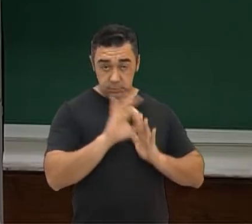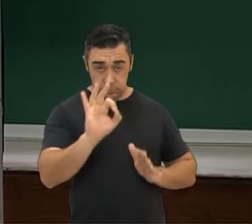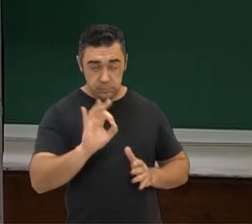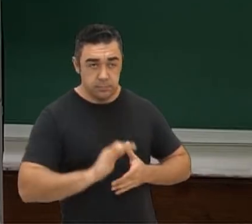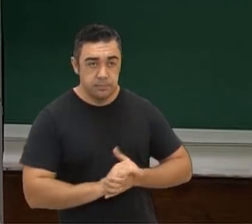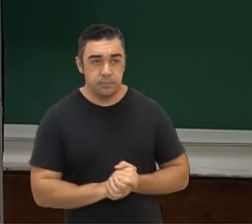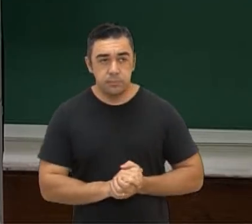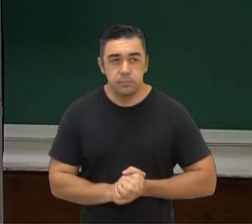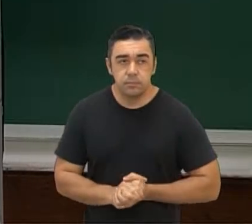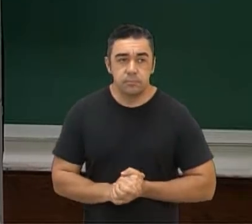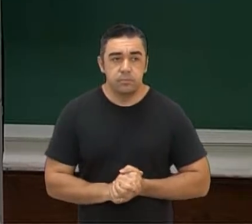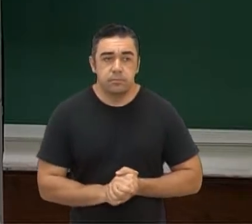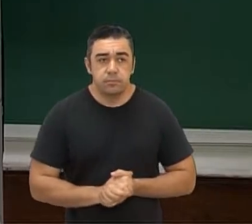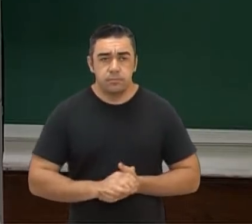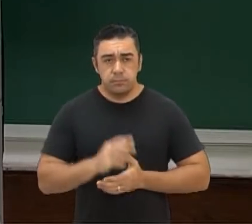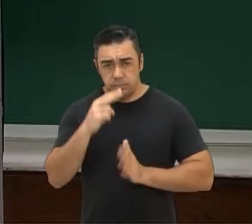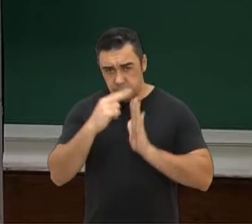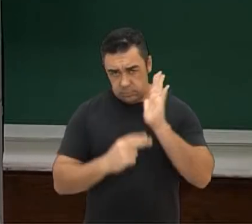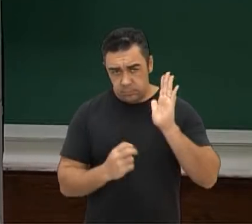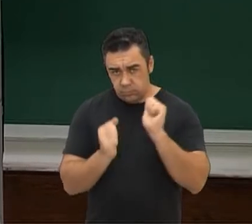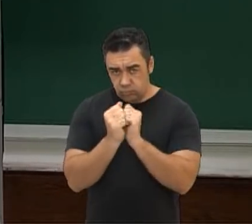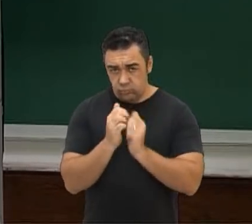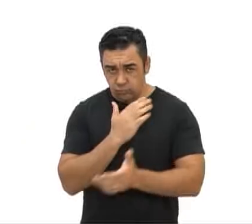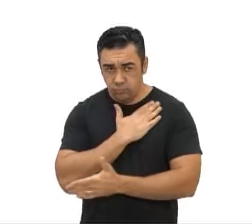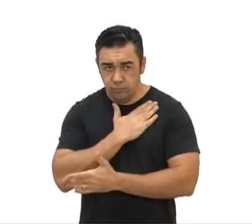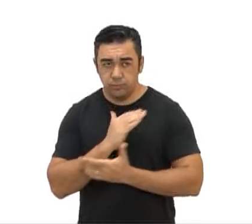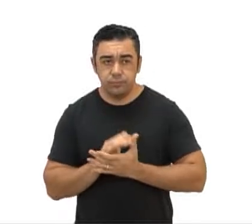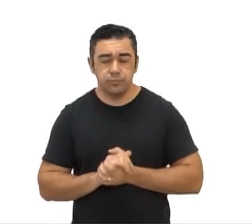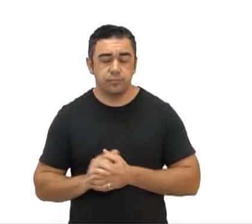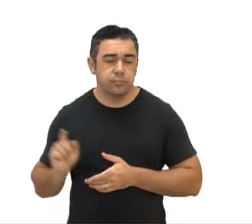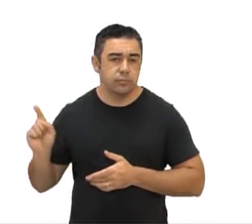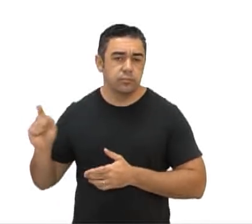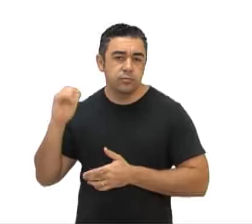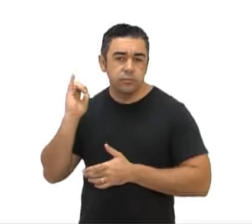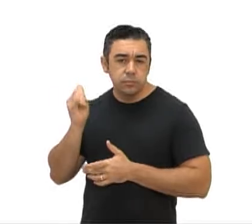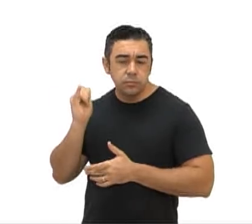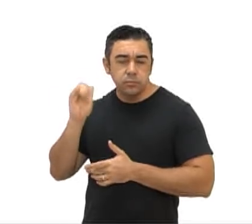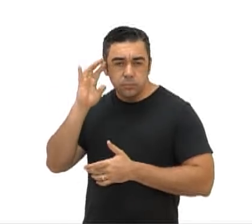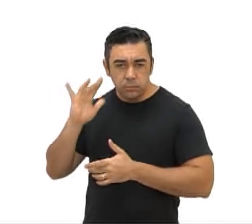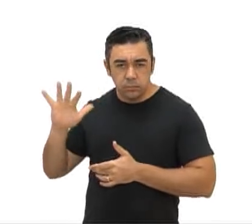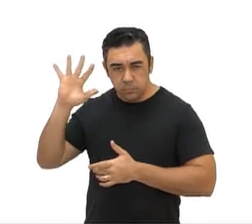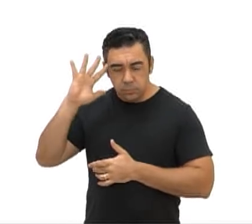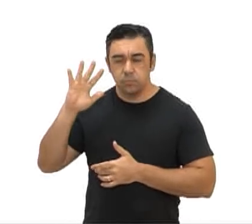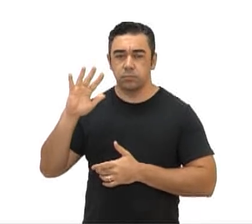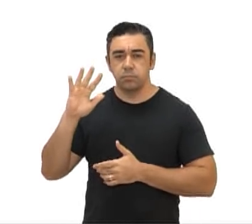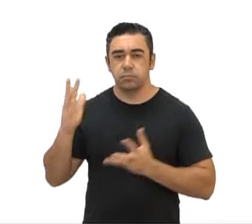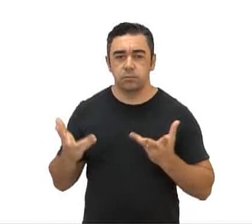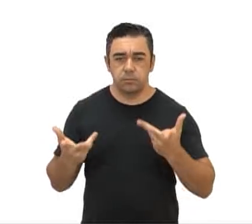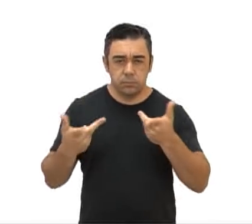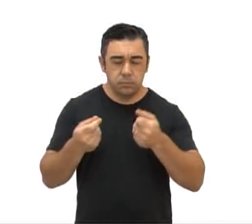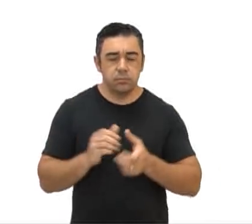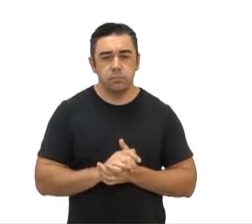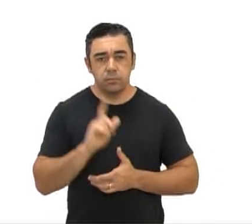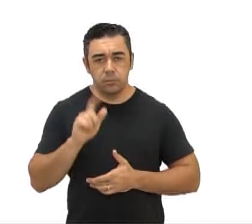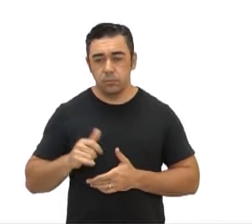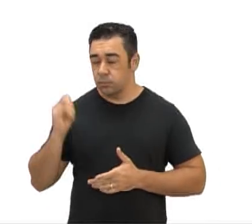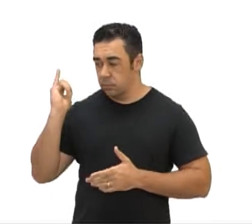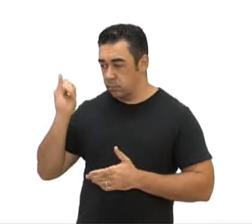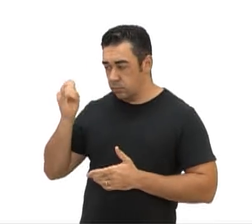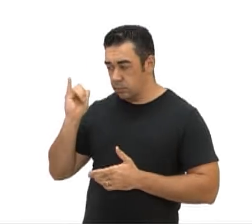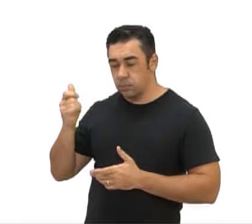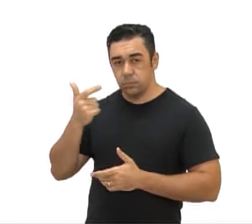Então, leiam aqui comigo, olhem lá. Contos maravilhosos são narrativas que, sem a presença